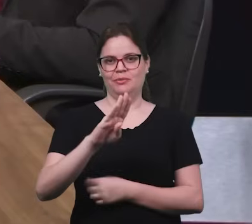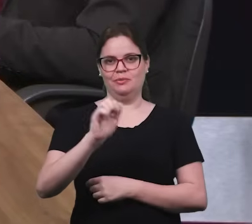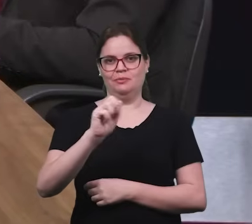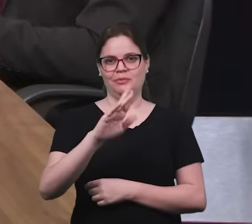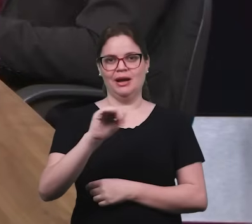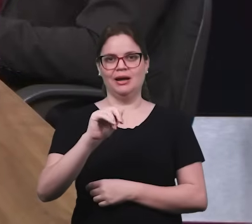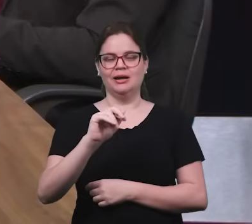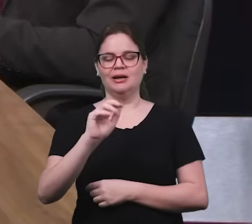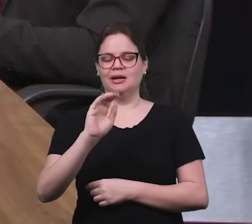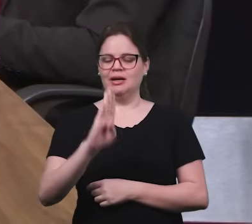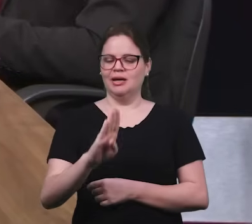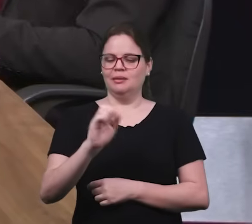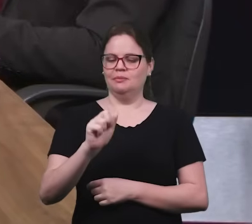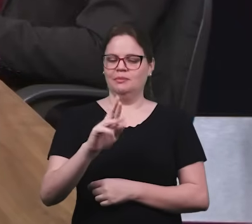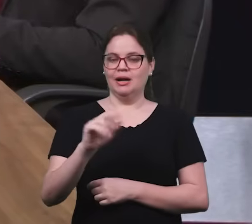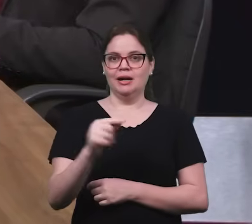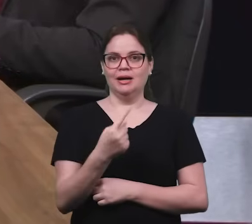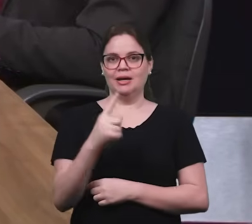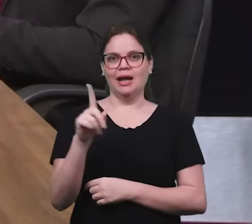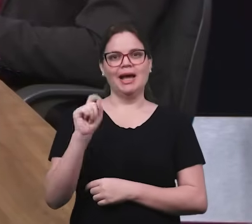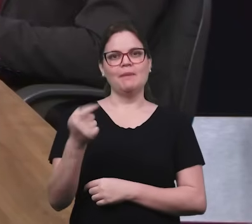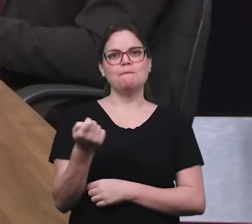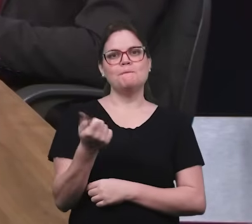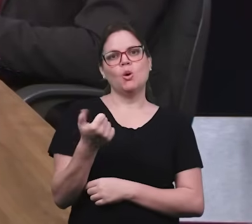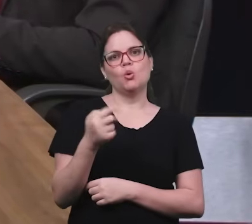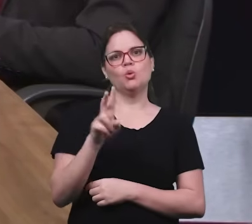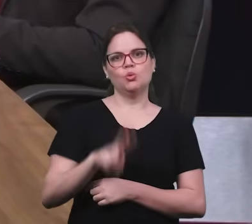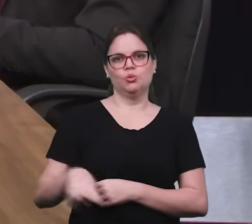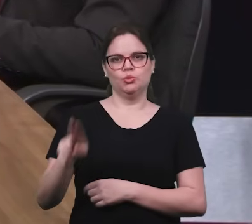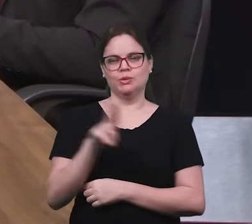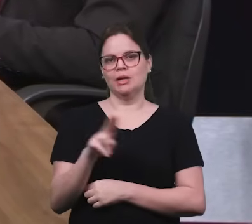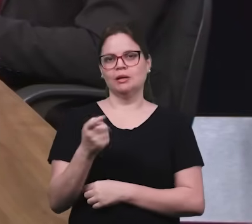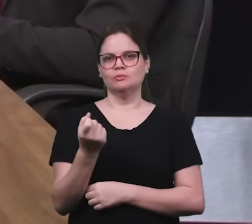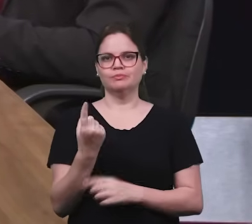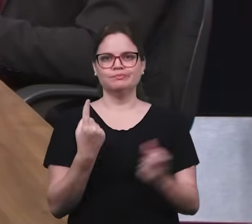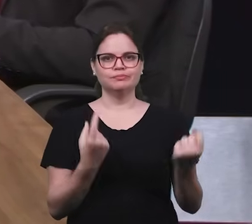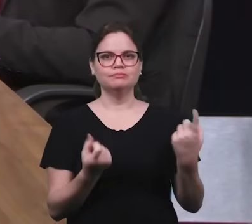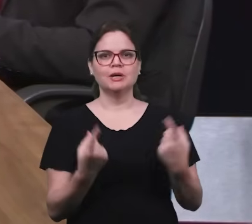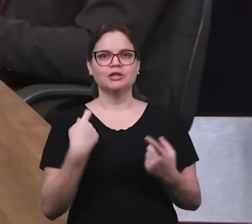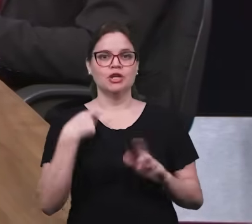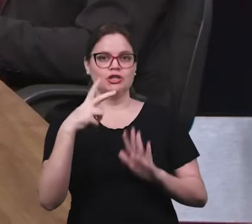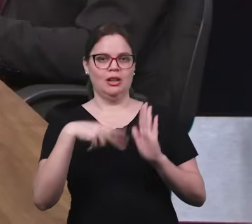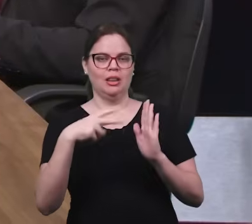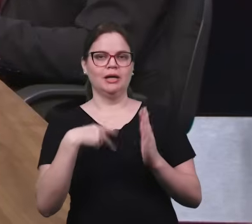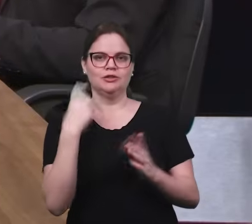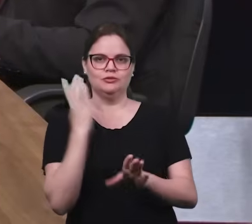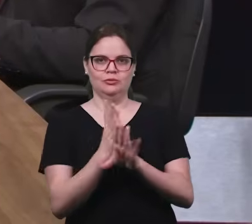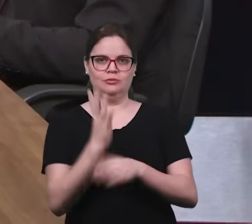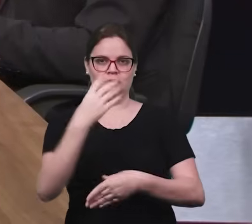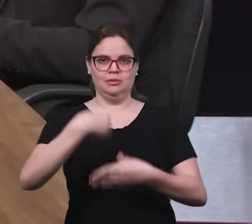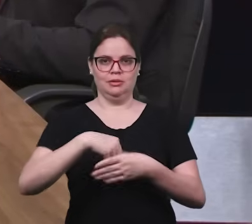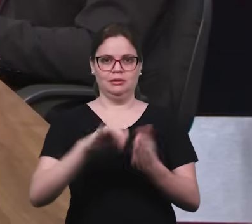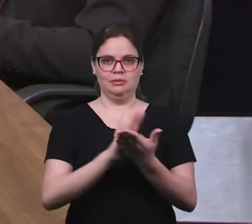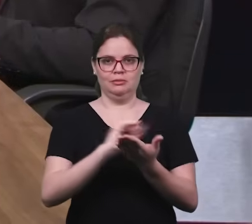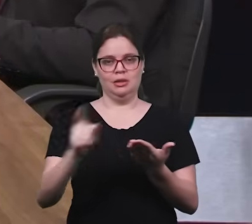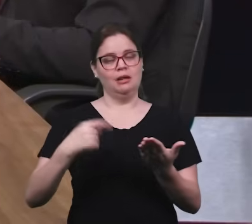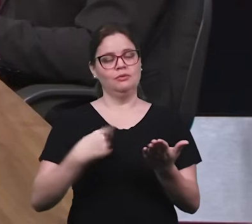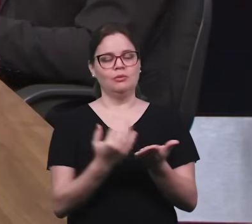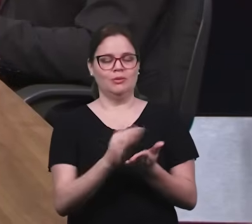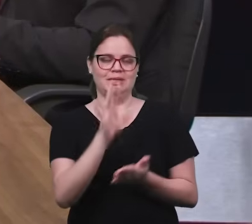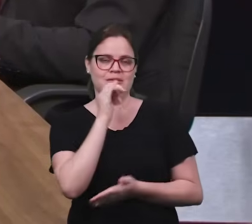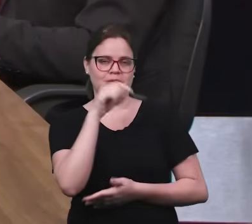nesse primeiro versículo aqui, que é no princípio criou Deus tanto os céus quanto a terra.